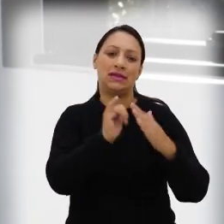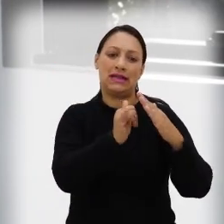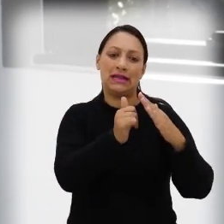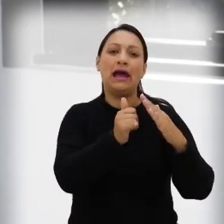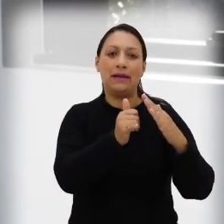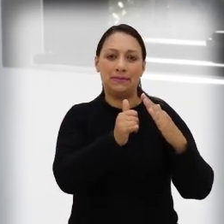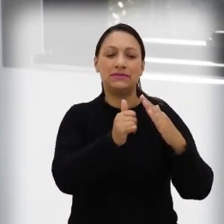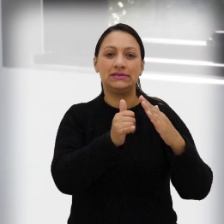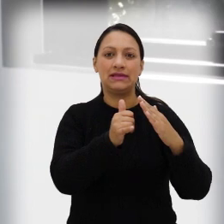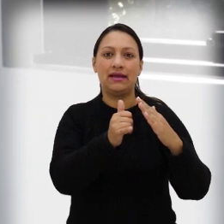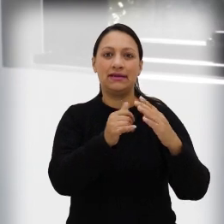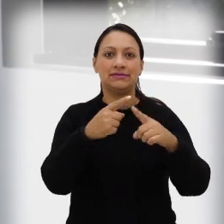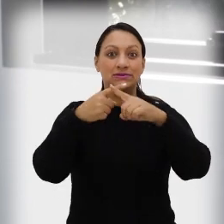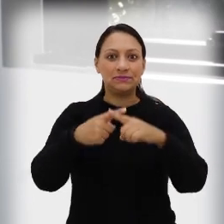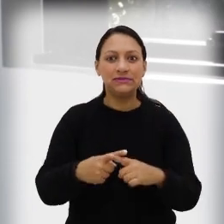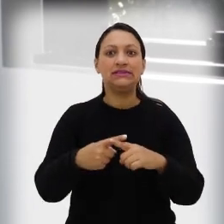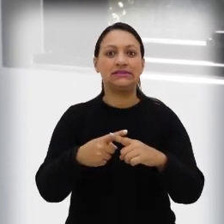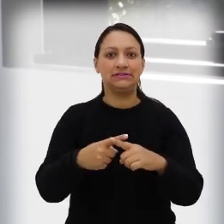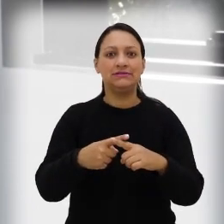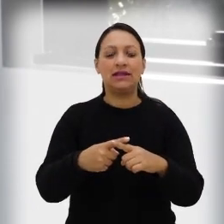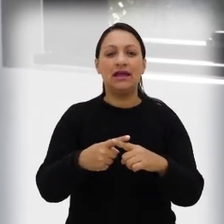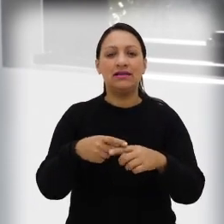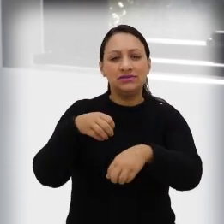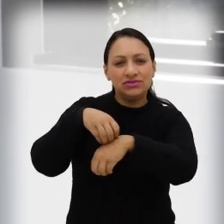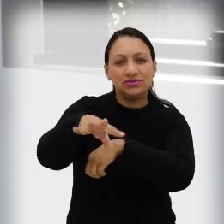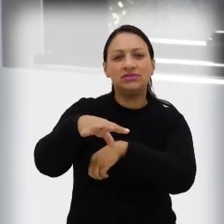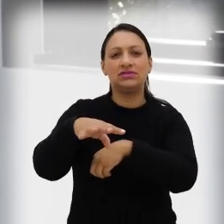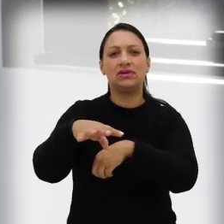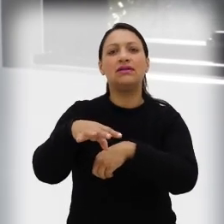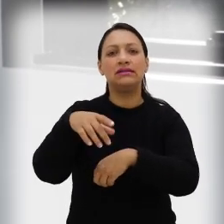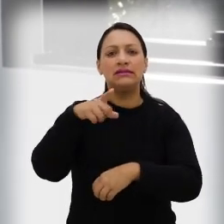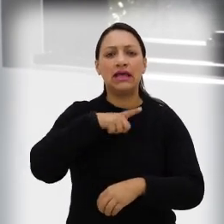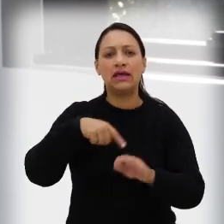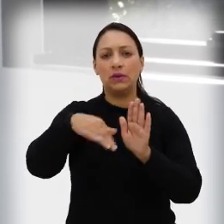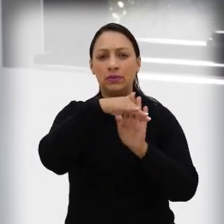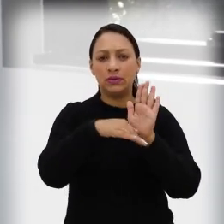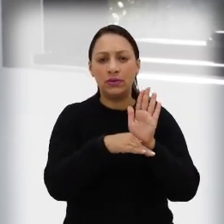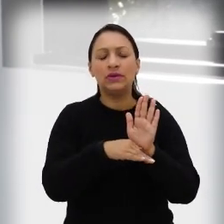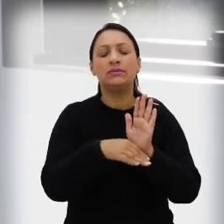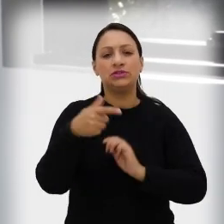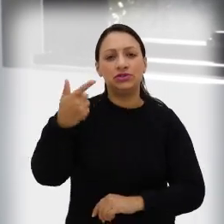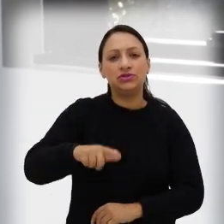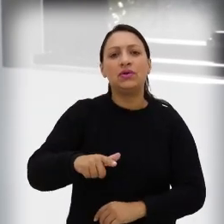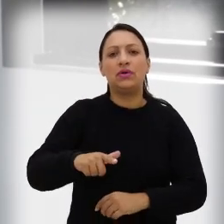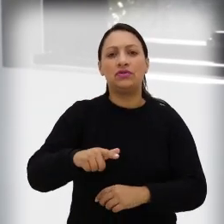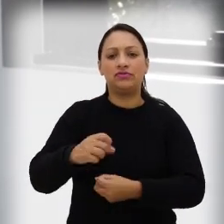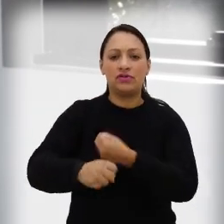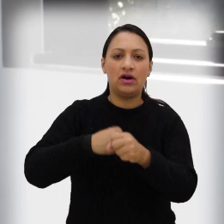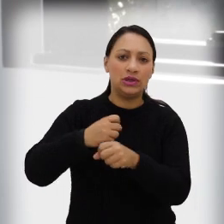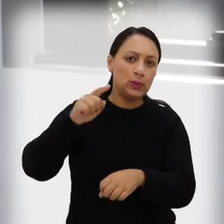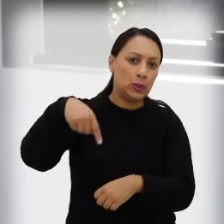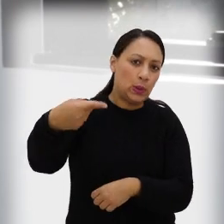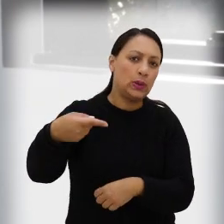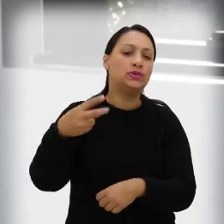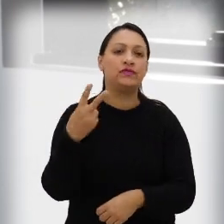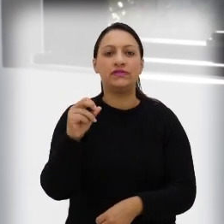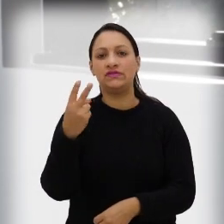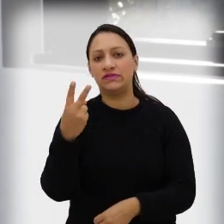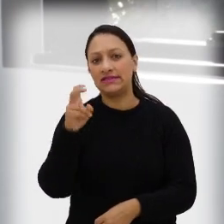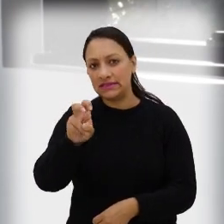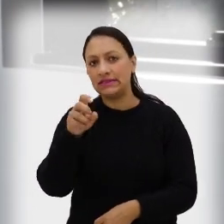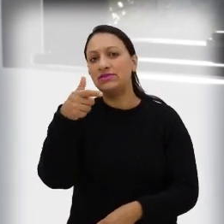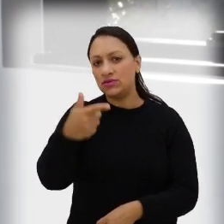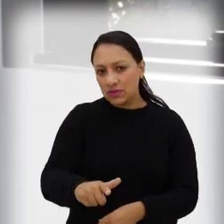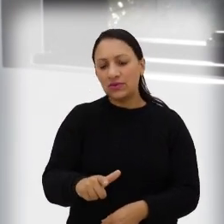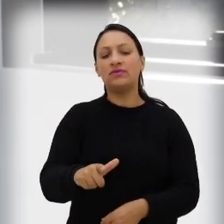gente também recomenda, o programa ele é perene, ou seja, nós teremos o ano que vem, depois de 2025 e assim por diante. Se inscrevam novamente, porque